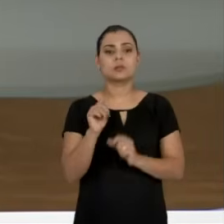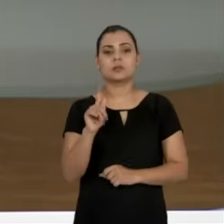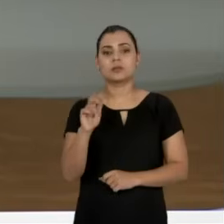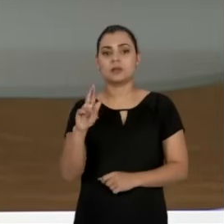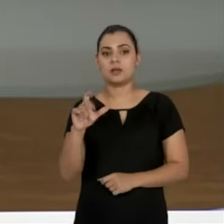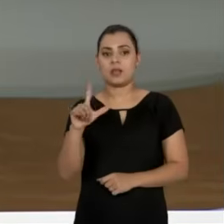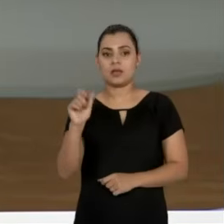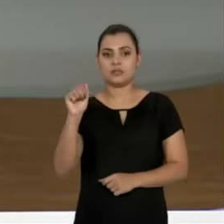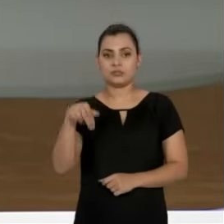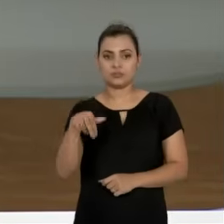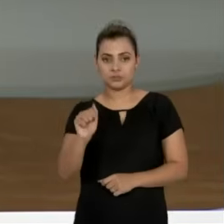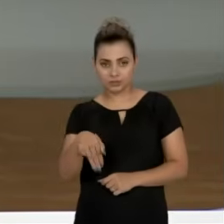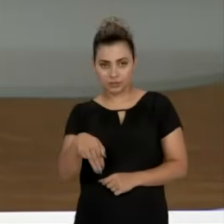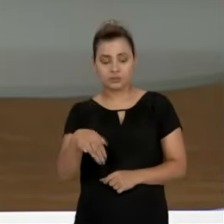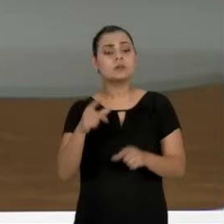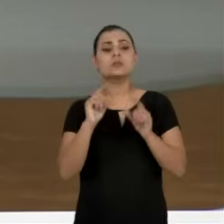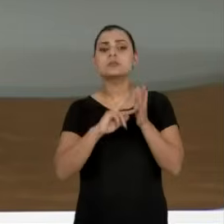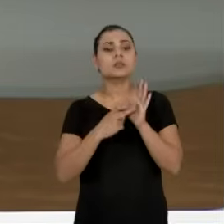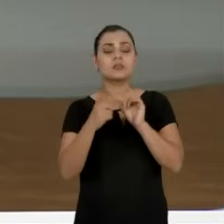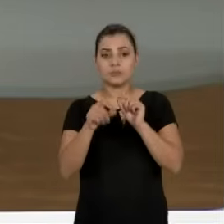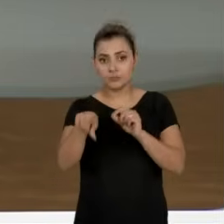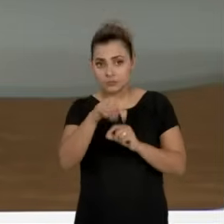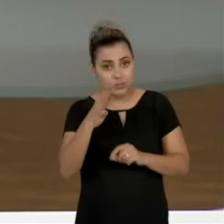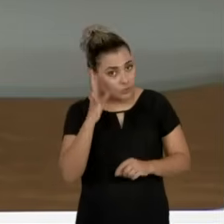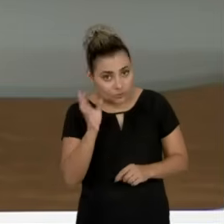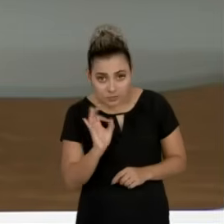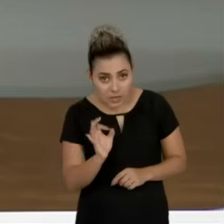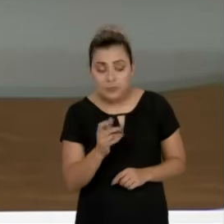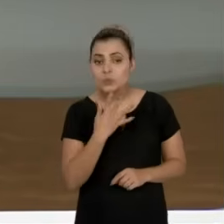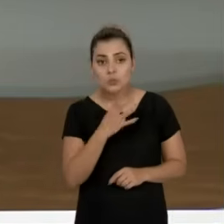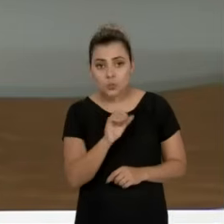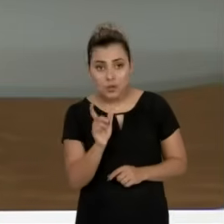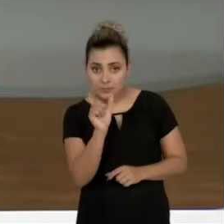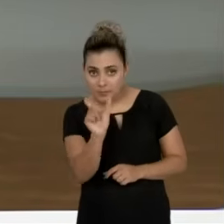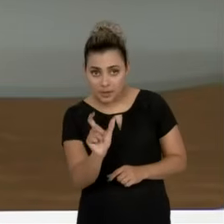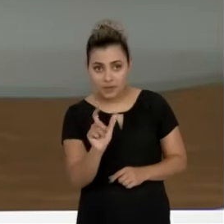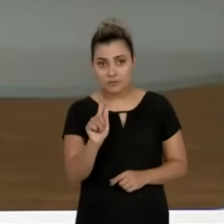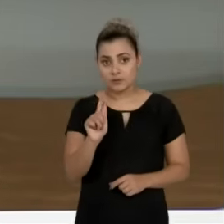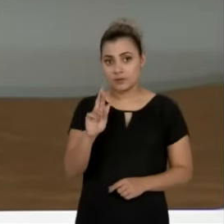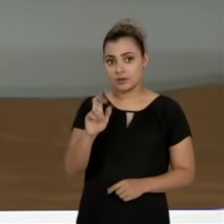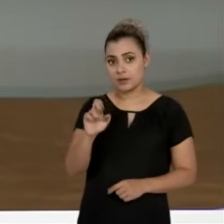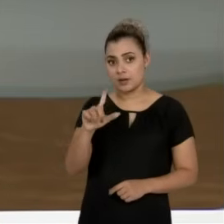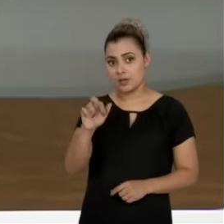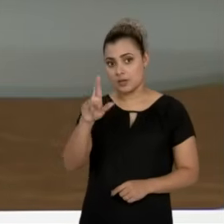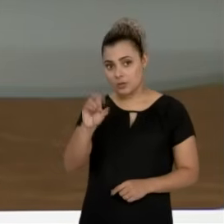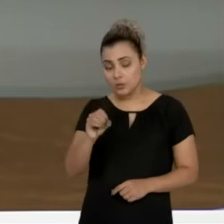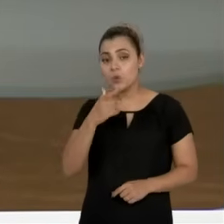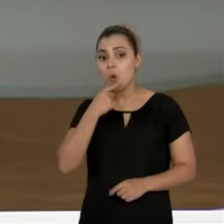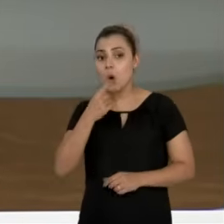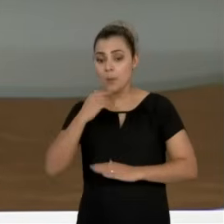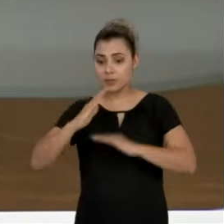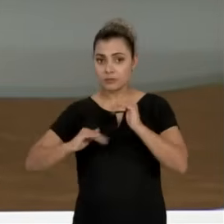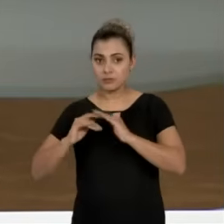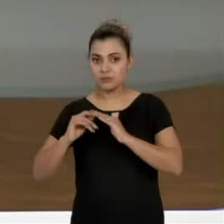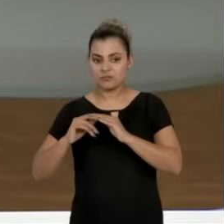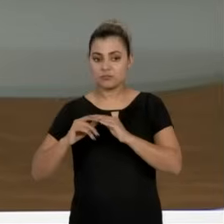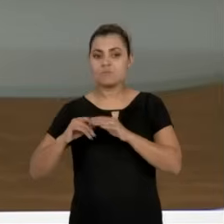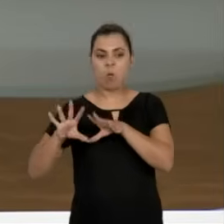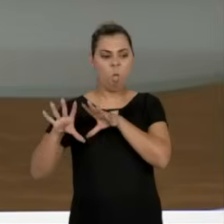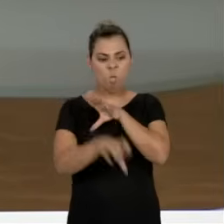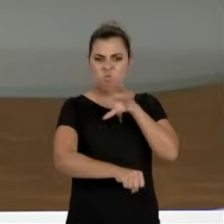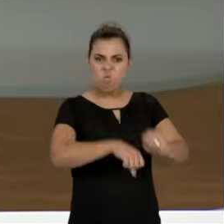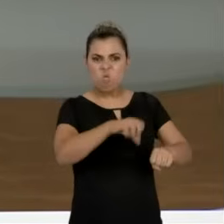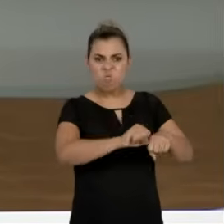ou grileiros, né? Se você está em casa e não compreende muito bem, o grileiro é um cara que invade um pedaço de